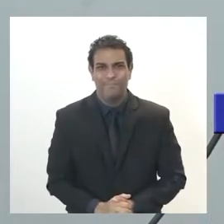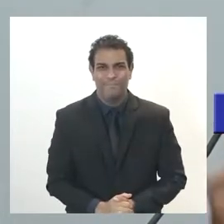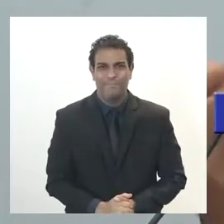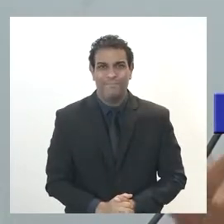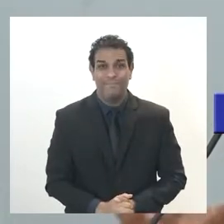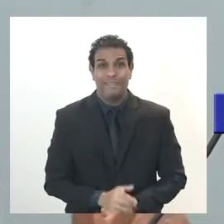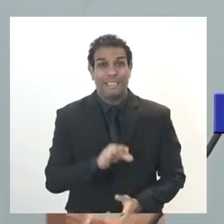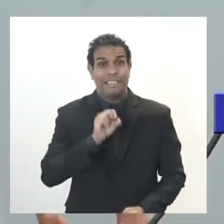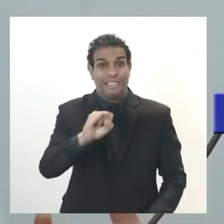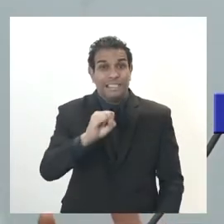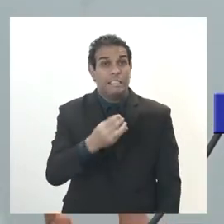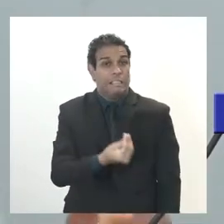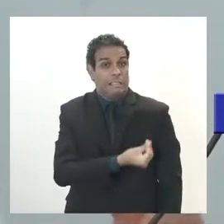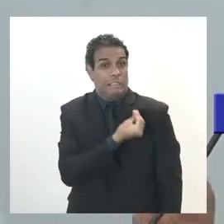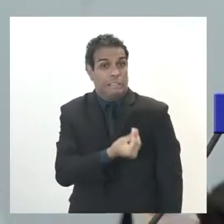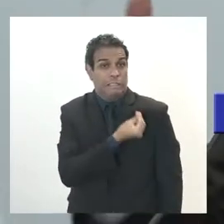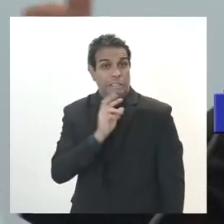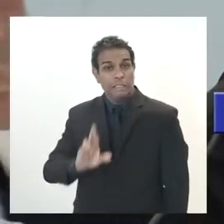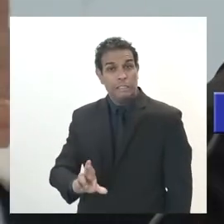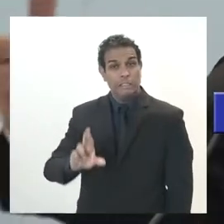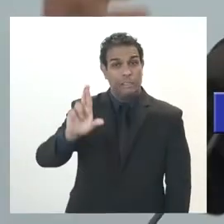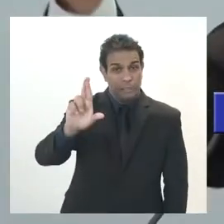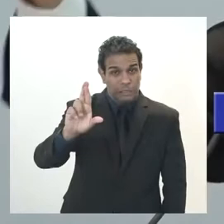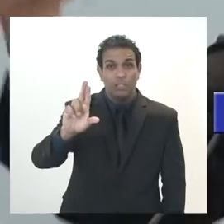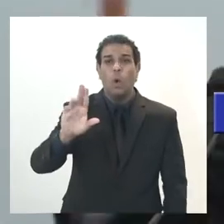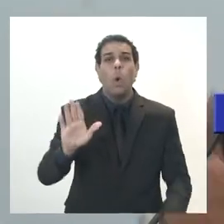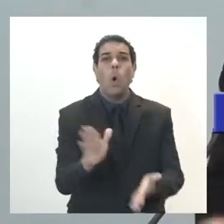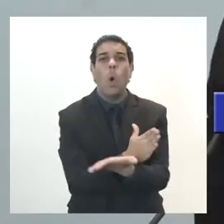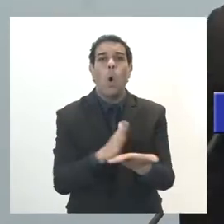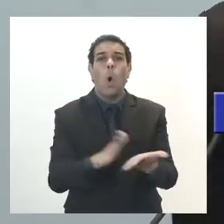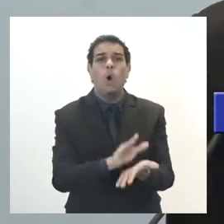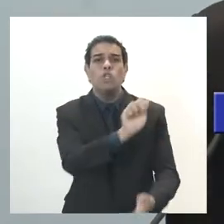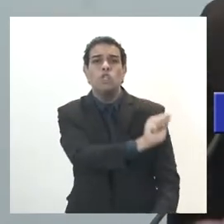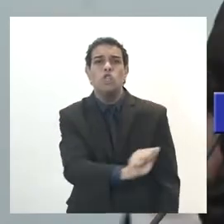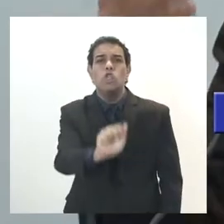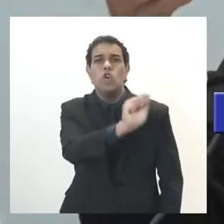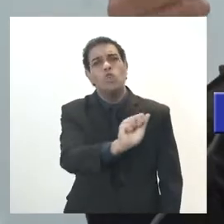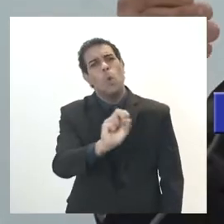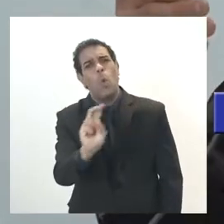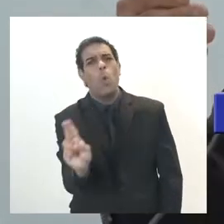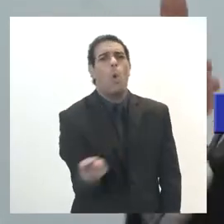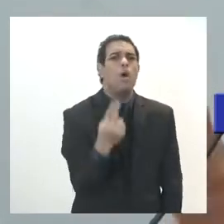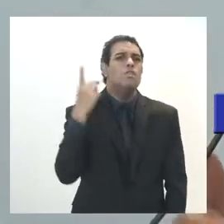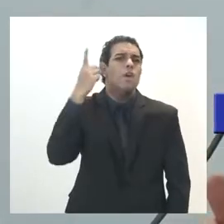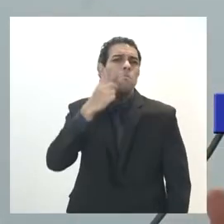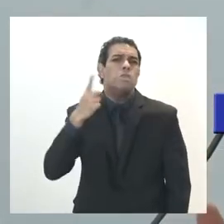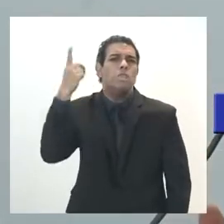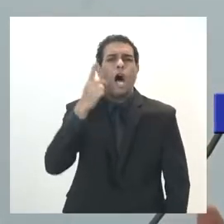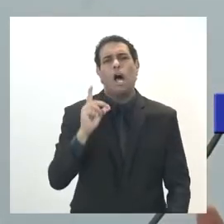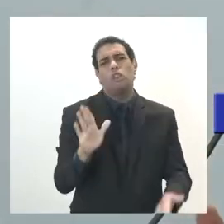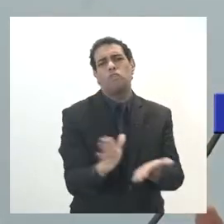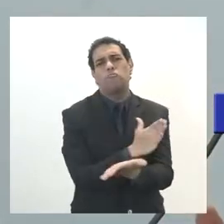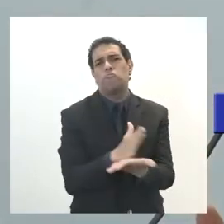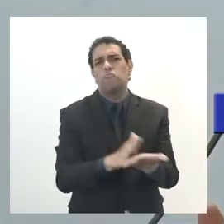e na presença de representantes de qualquer entidade ou parlamentar